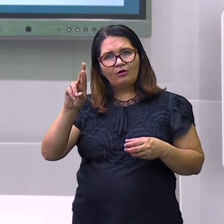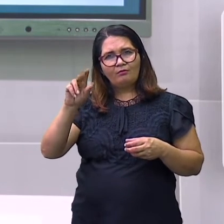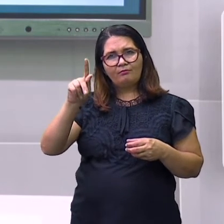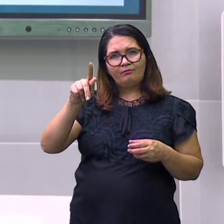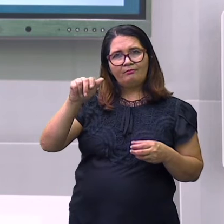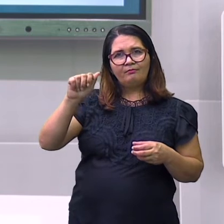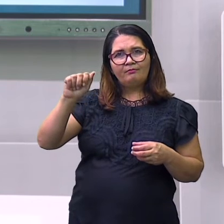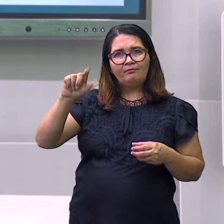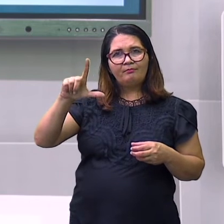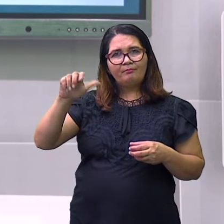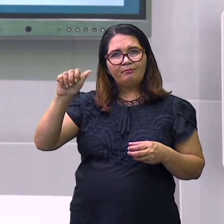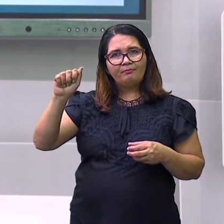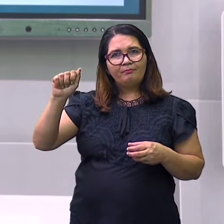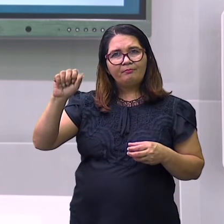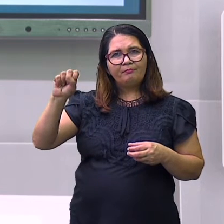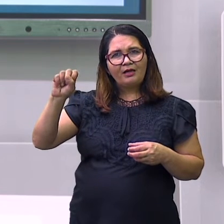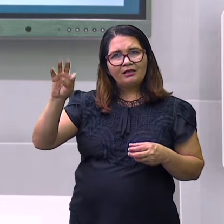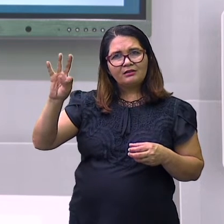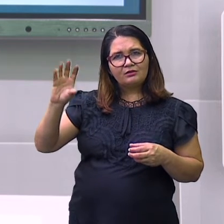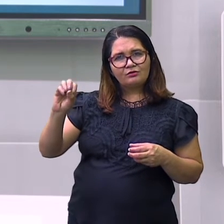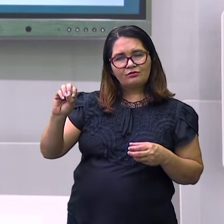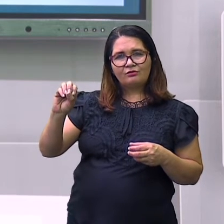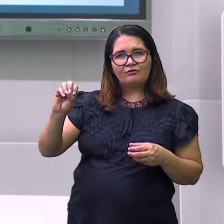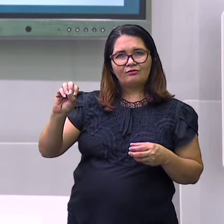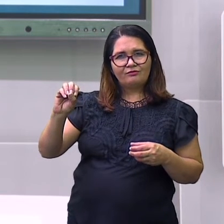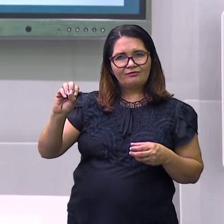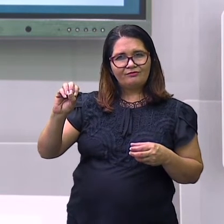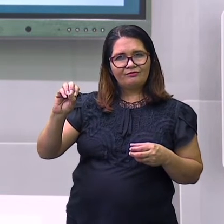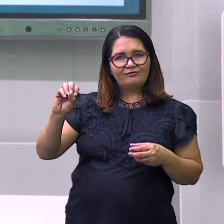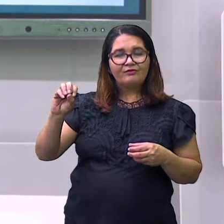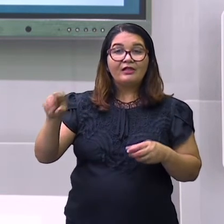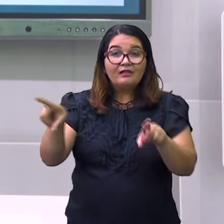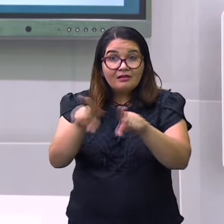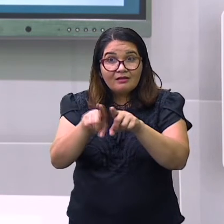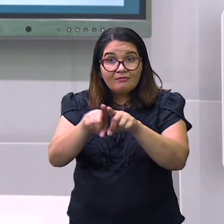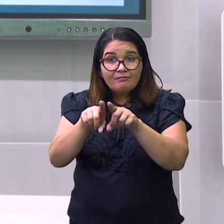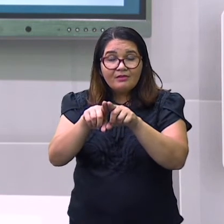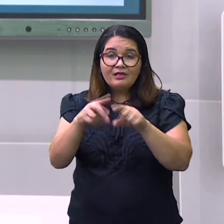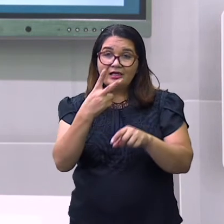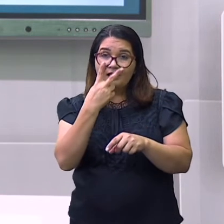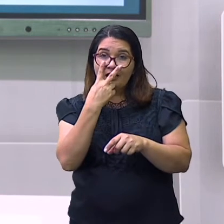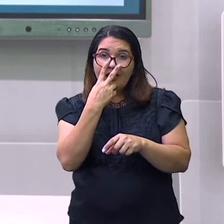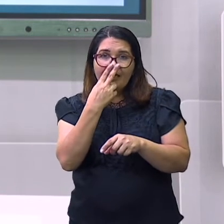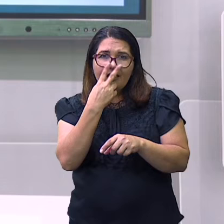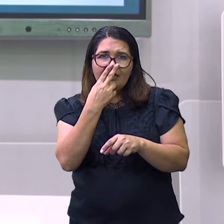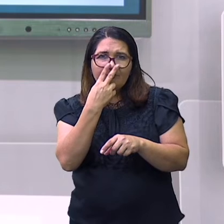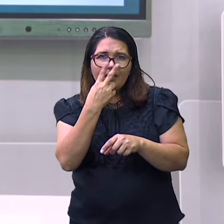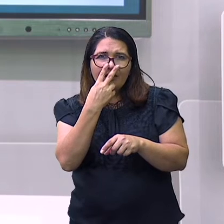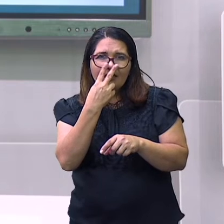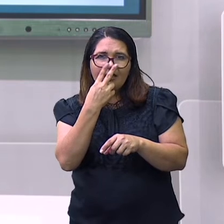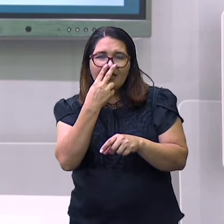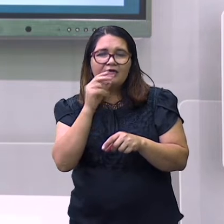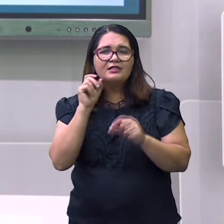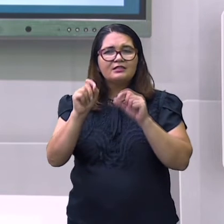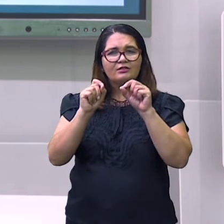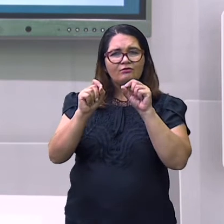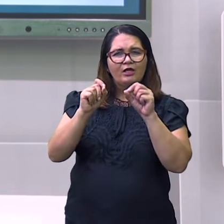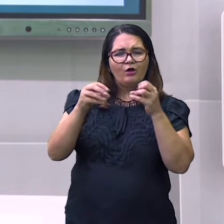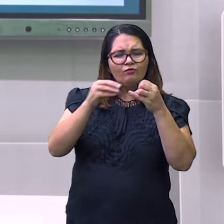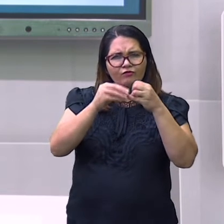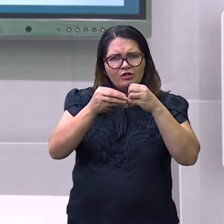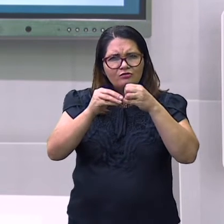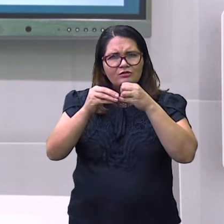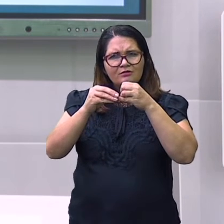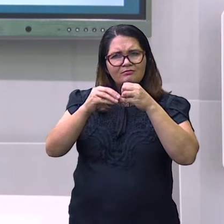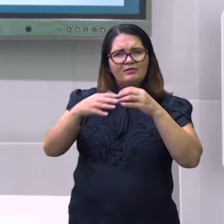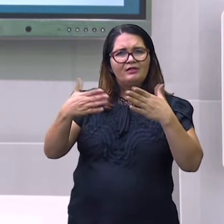da mitocôndria, percebe? Porém, ele é maior. Olha bem para vocês verem, ó. Então, a gente vai usar essa